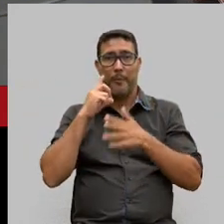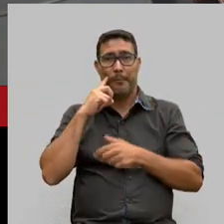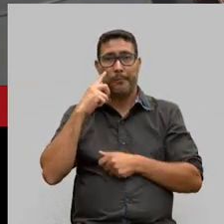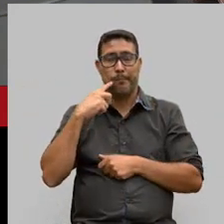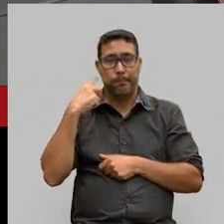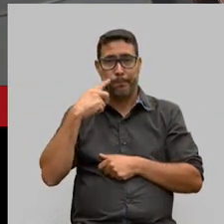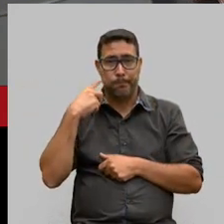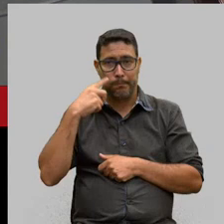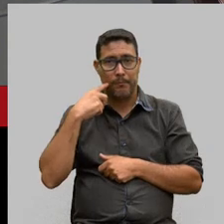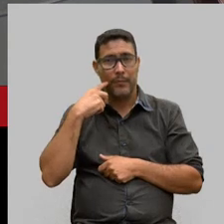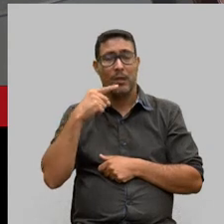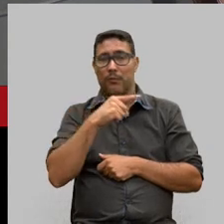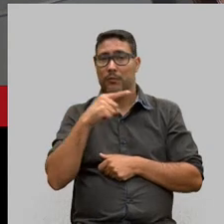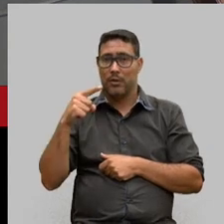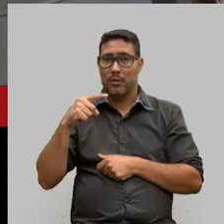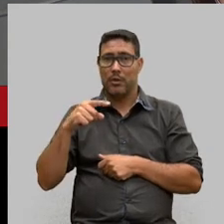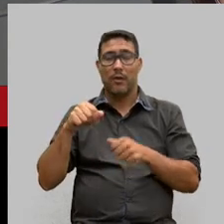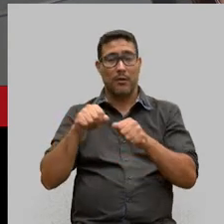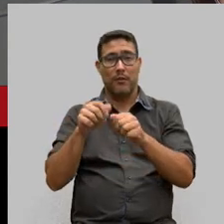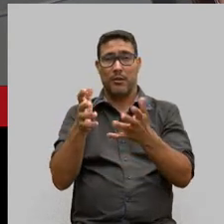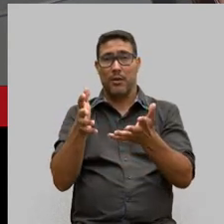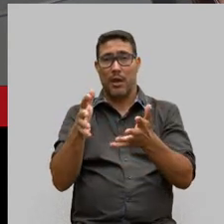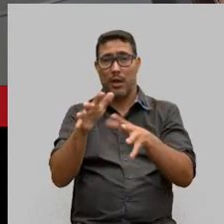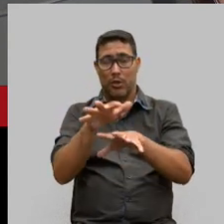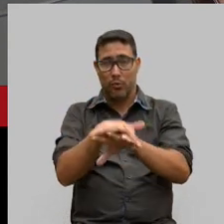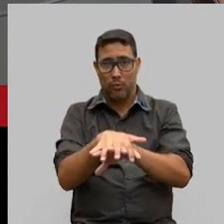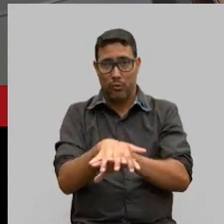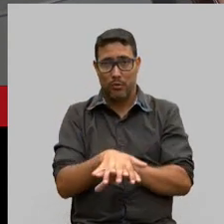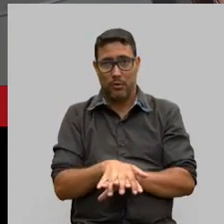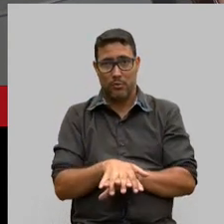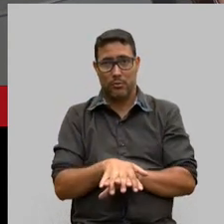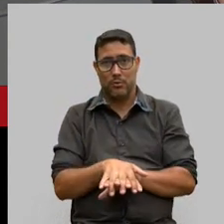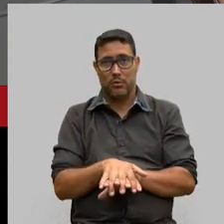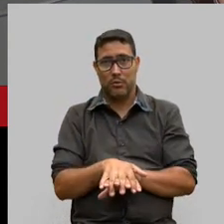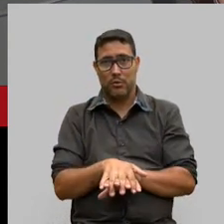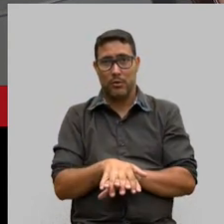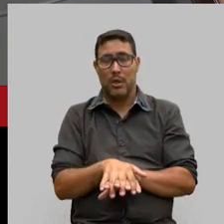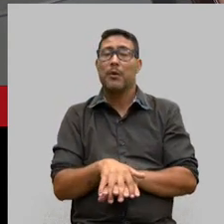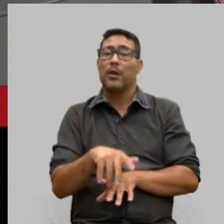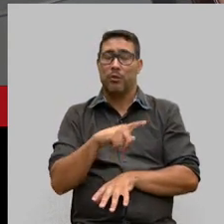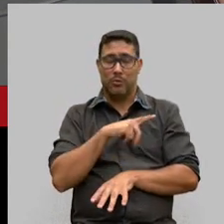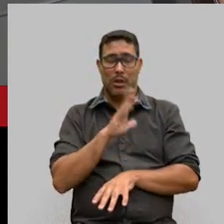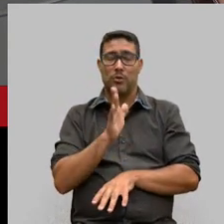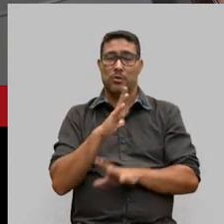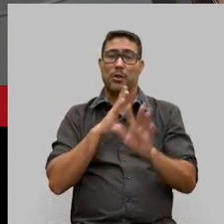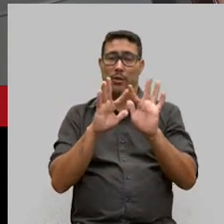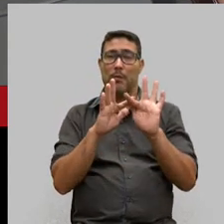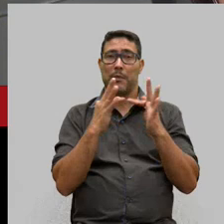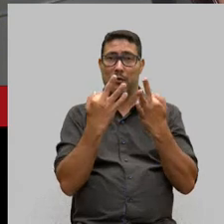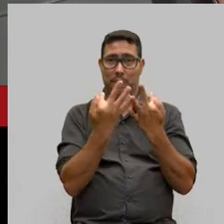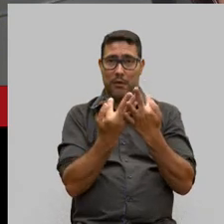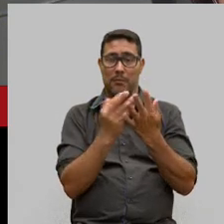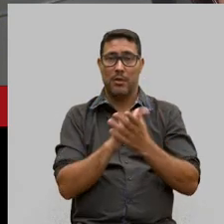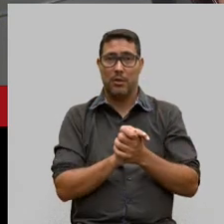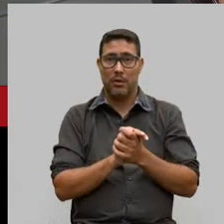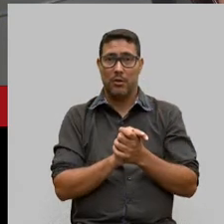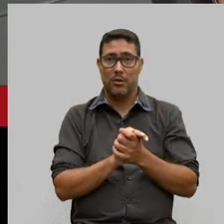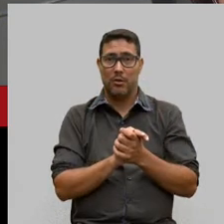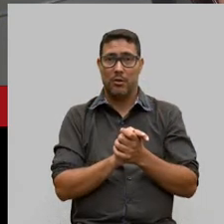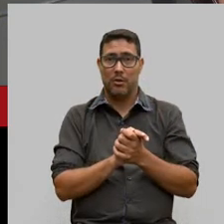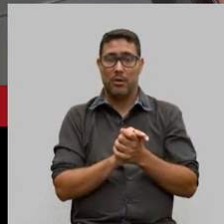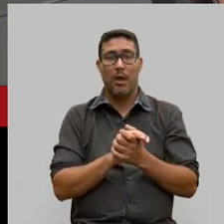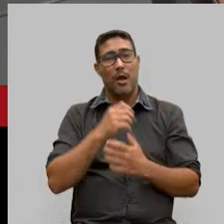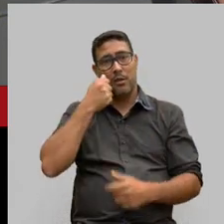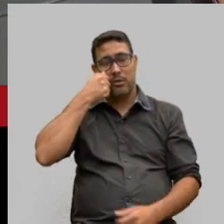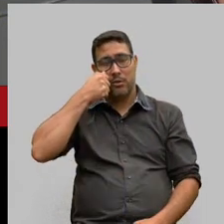pro senhor fazer a inclusão que eu já tenho na minha família uma síndrome Deal